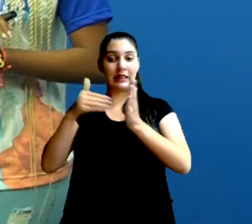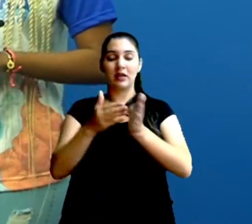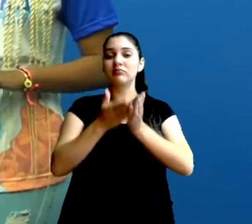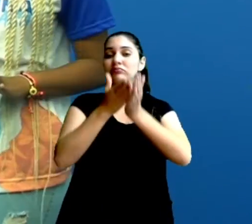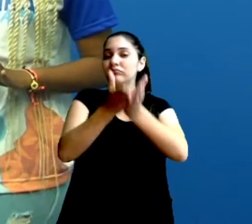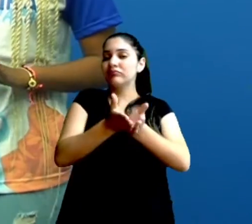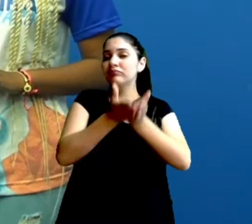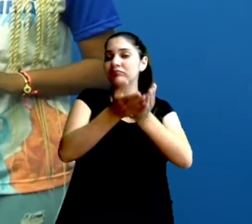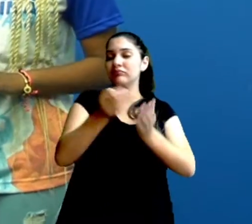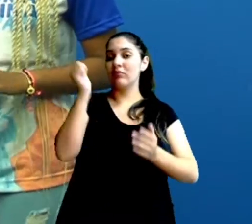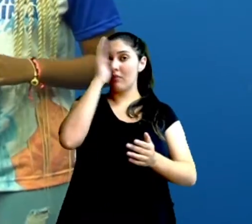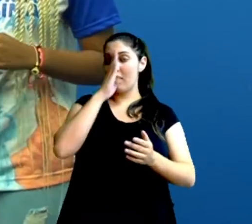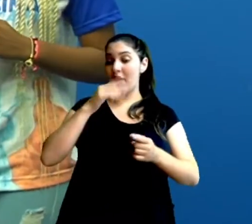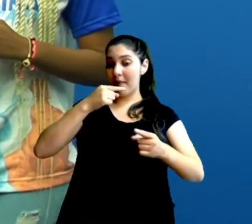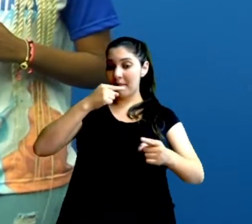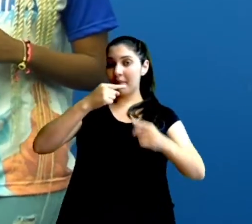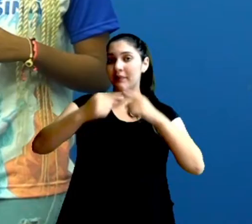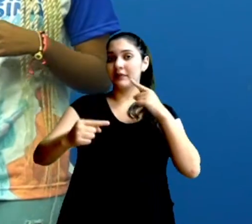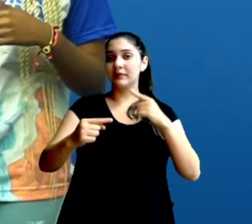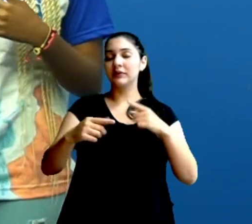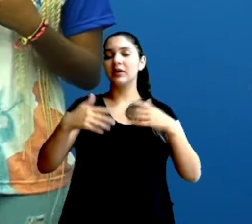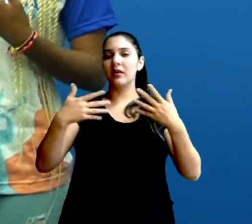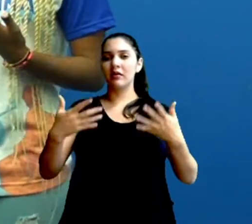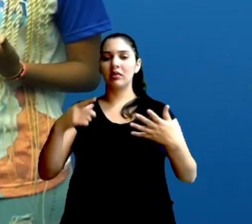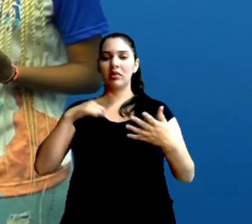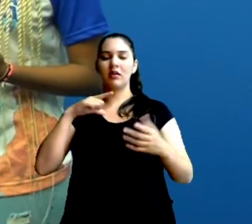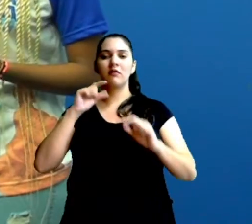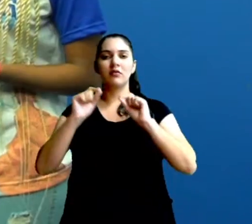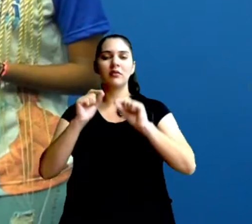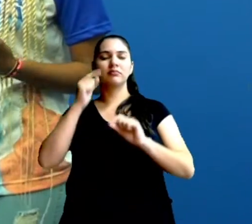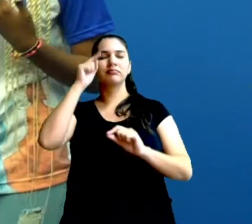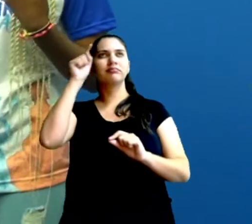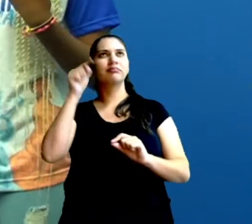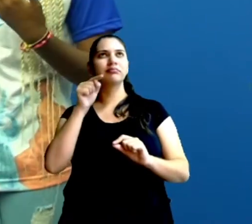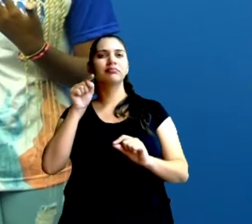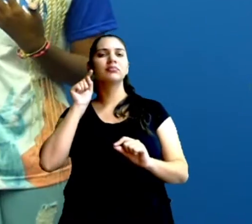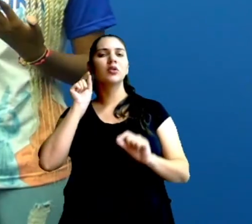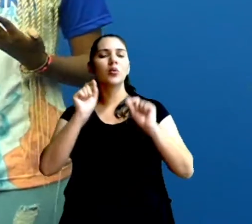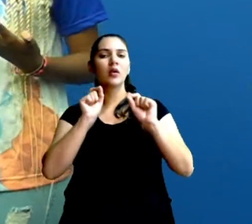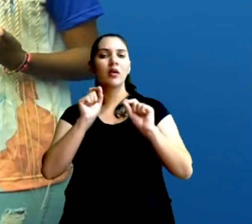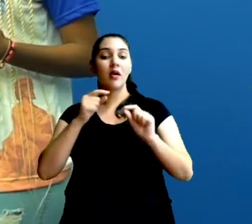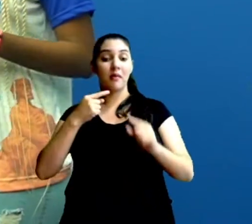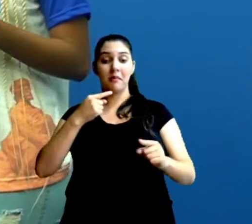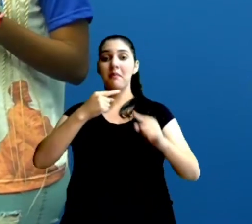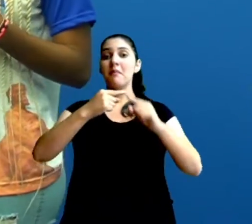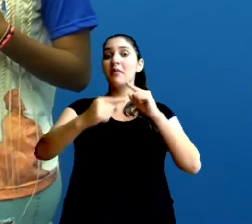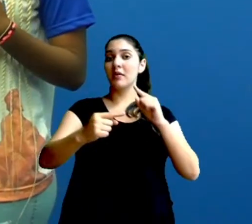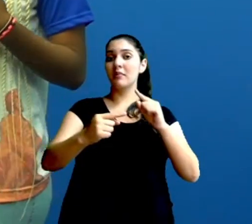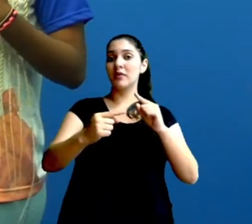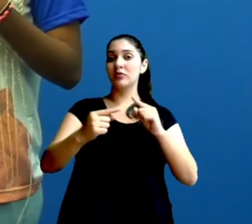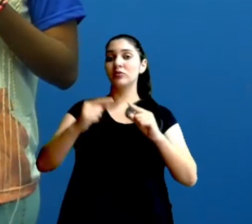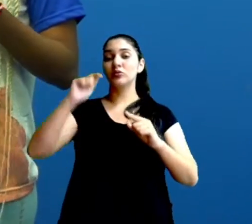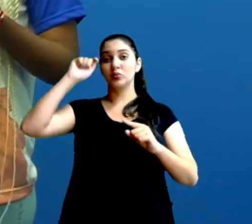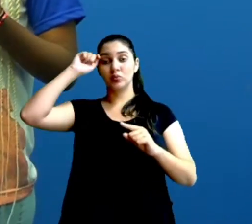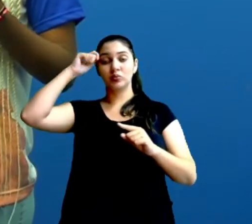Brasil, era proibido. E daí, então, eles pensaram assim, foi proibido